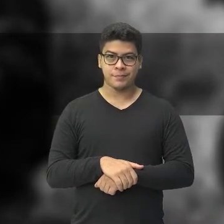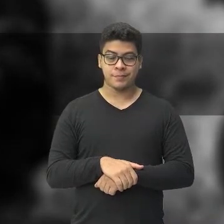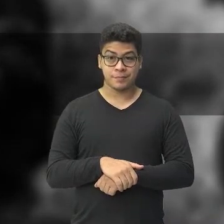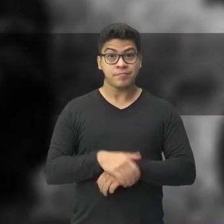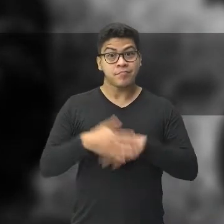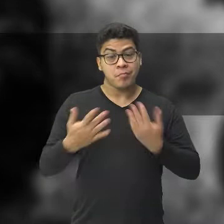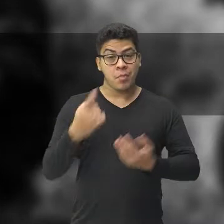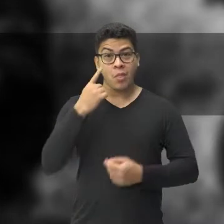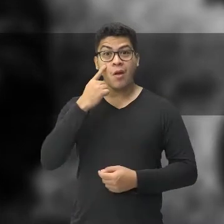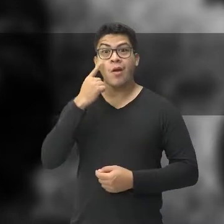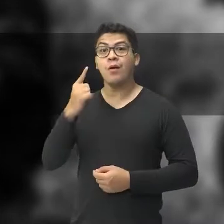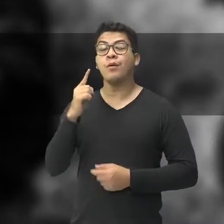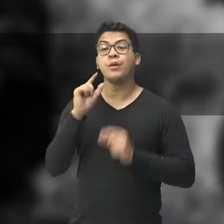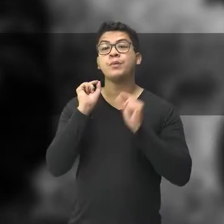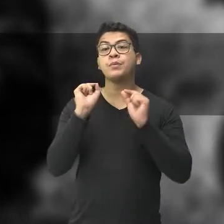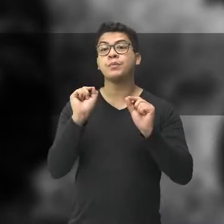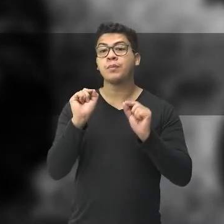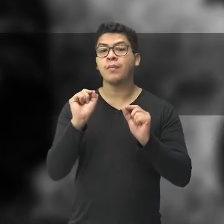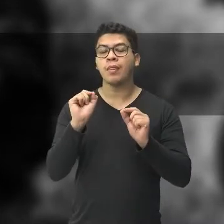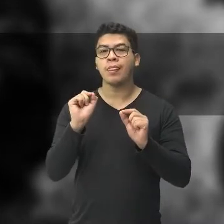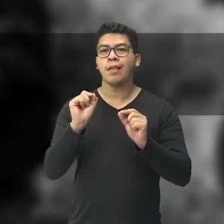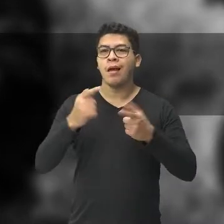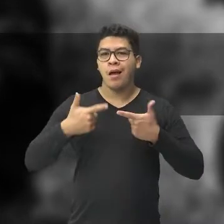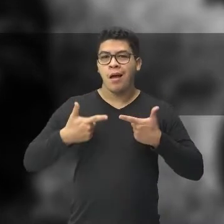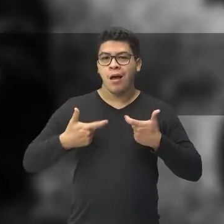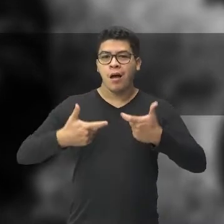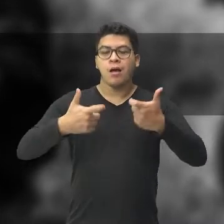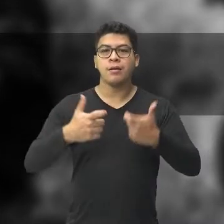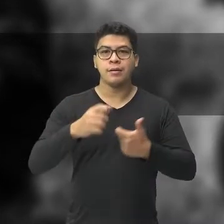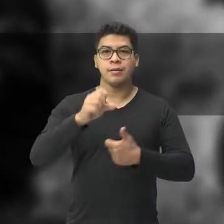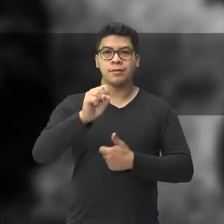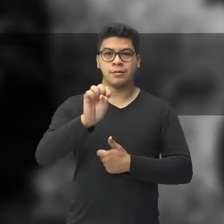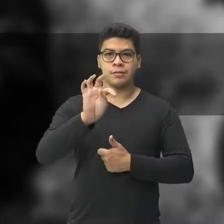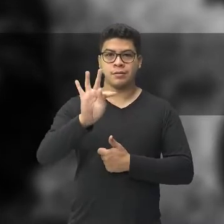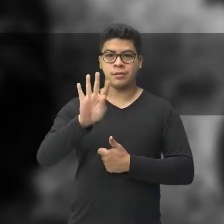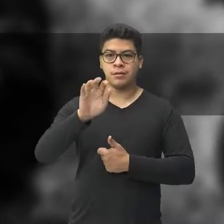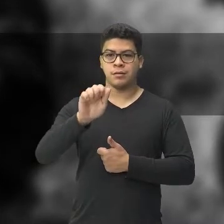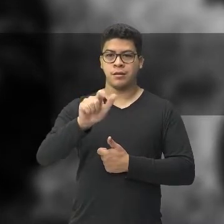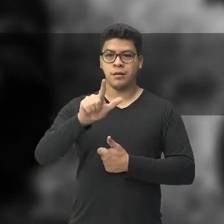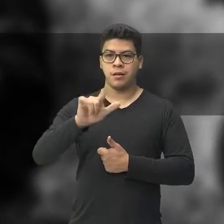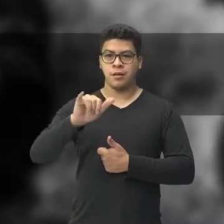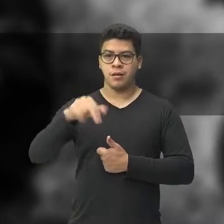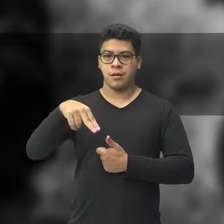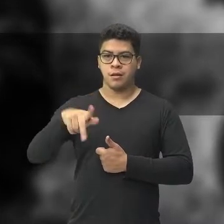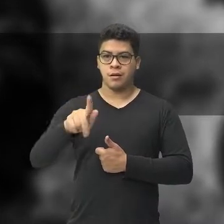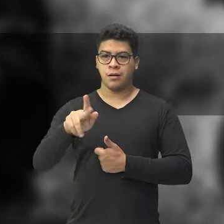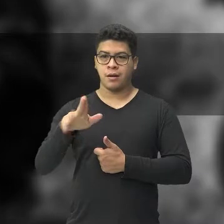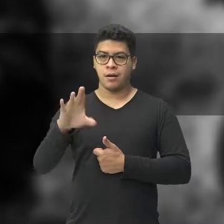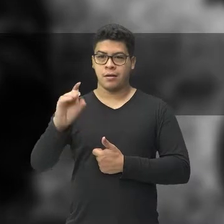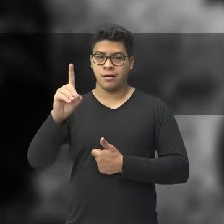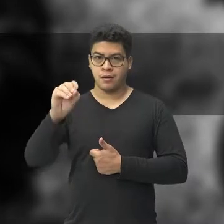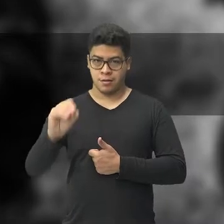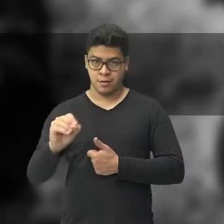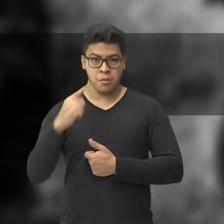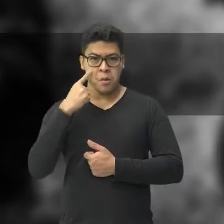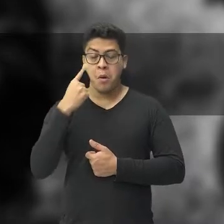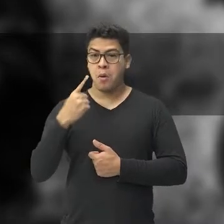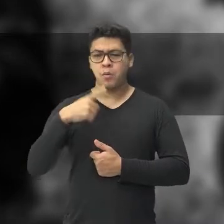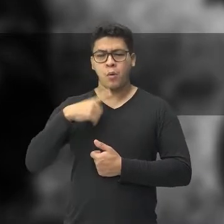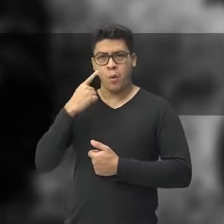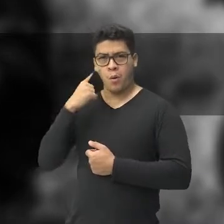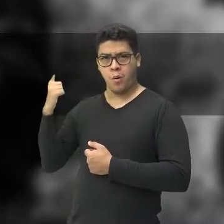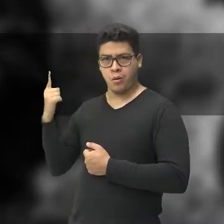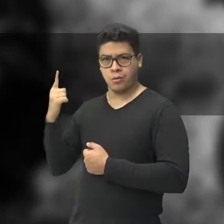Então a gente vai ver aqui, na Batalha de Stalingrado, uma infantaria alemã apoiada por um tanque, que vai atacar